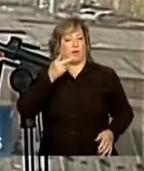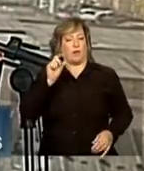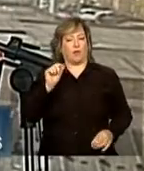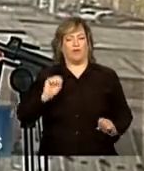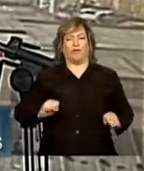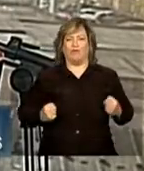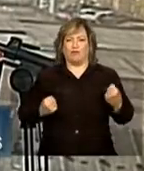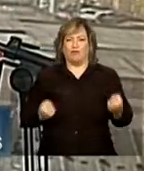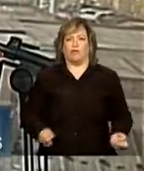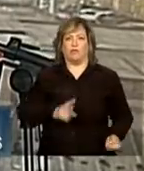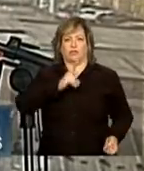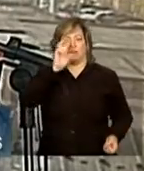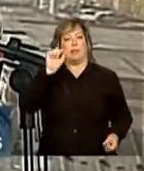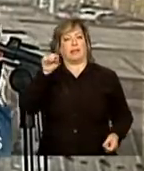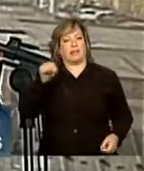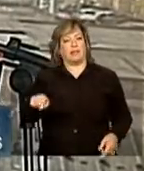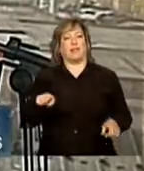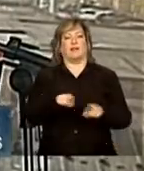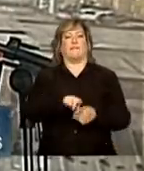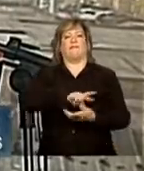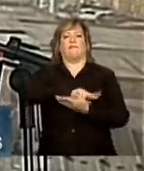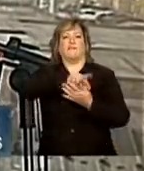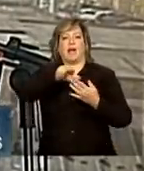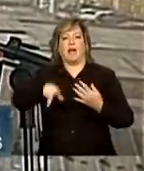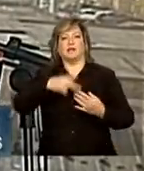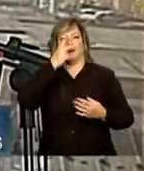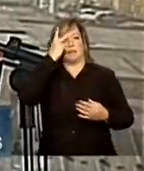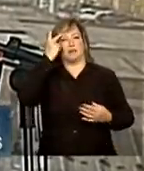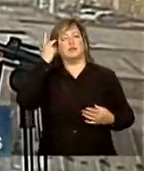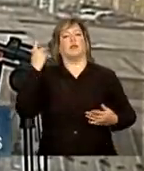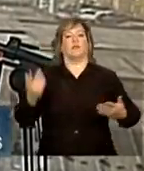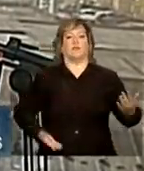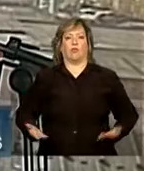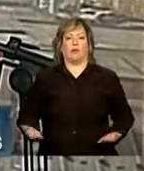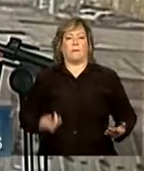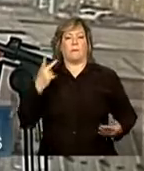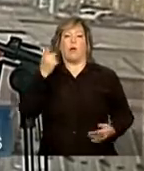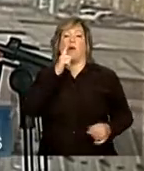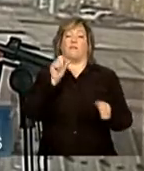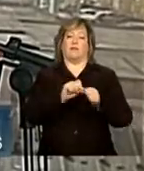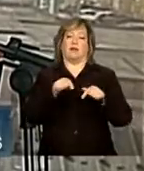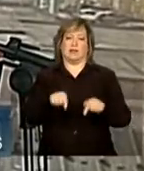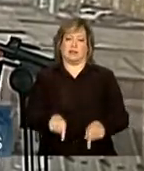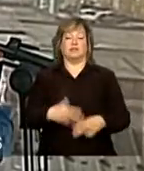imenso dela e de vários funcionários para que isso ocorresse. Por isso,